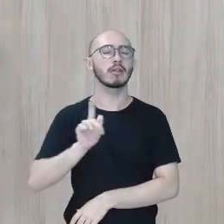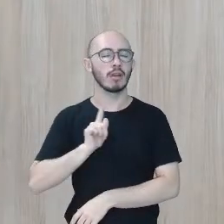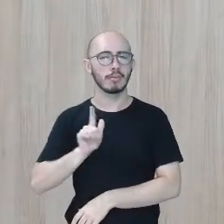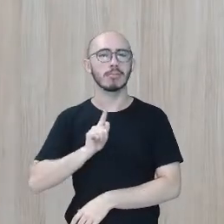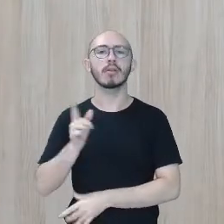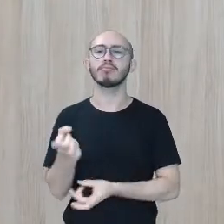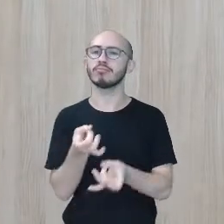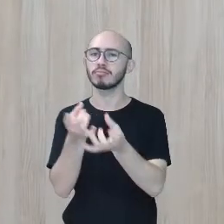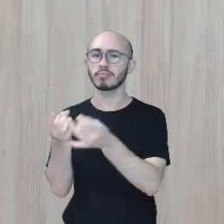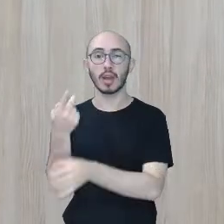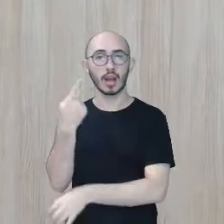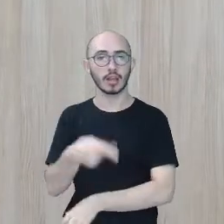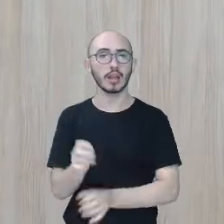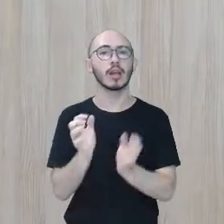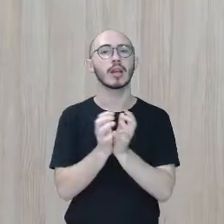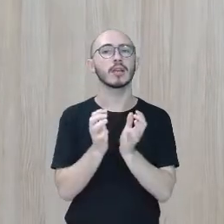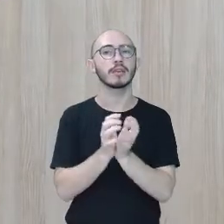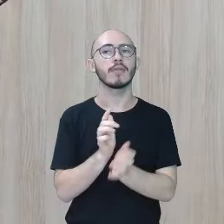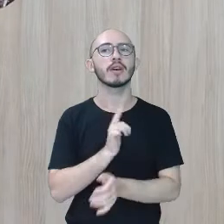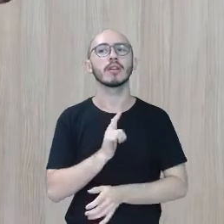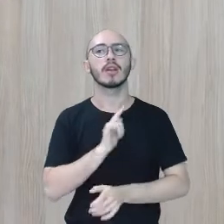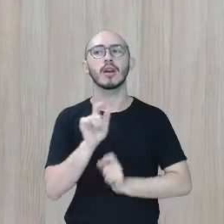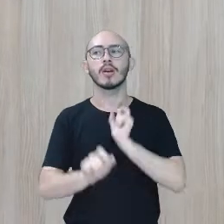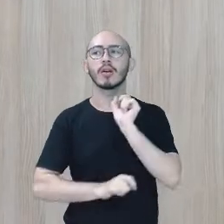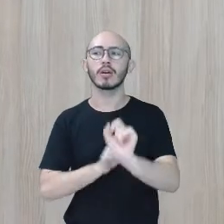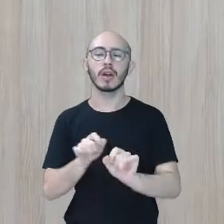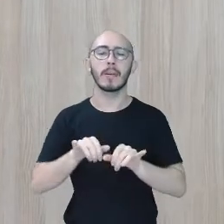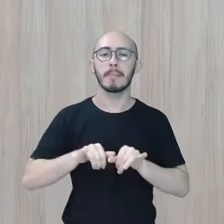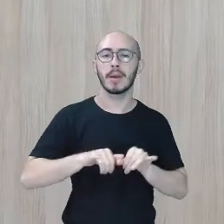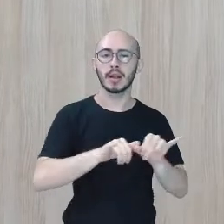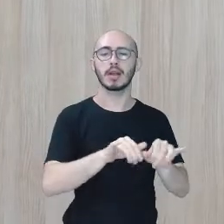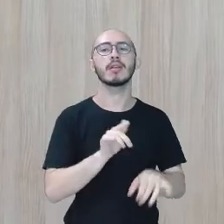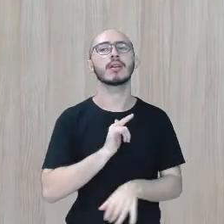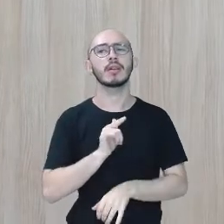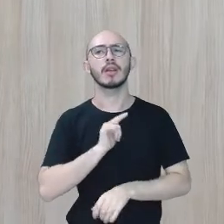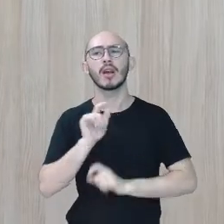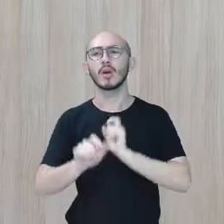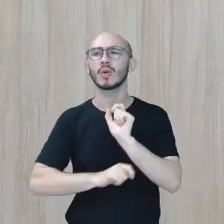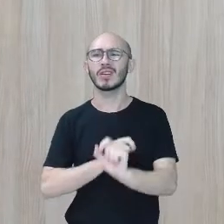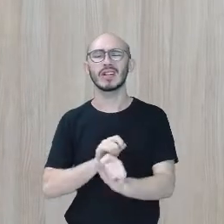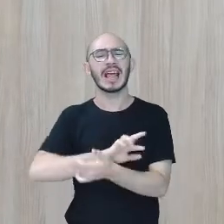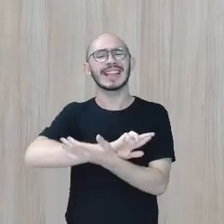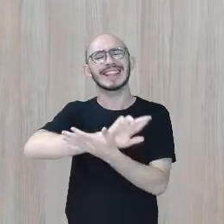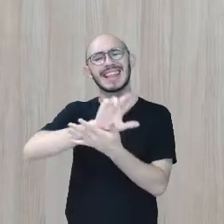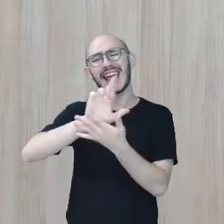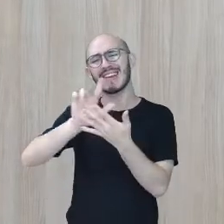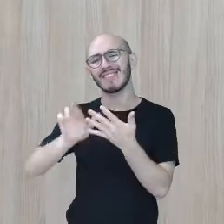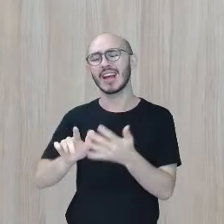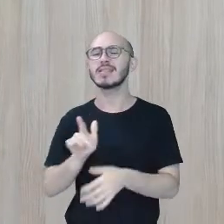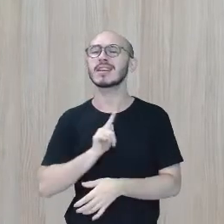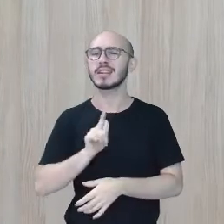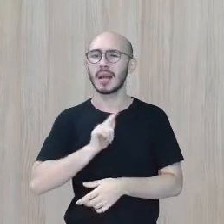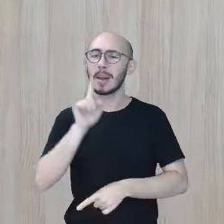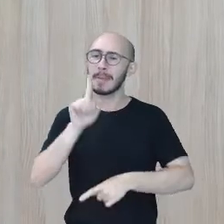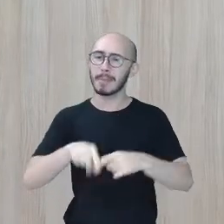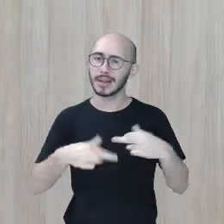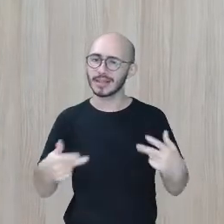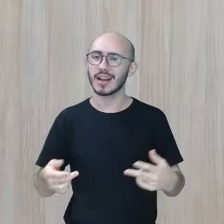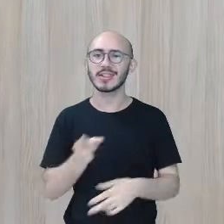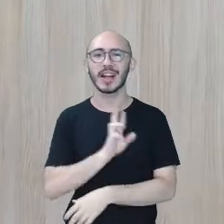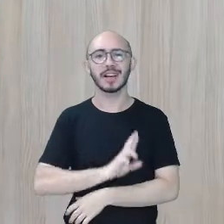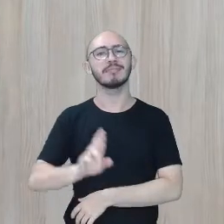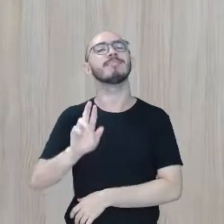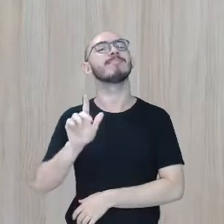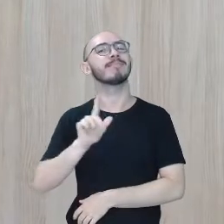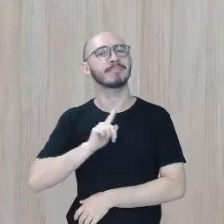no Recife, por exemplo, nós temos mercados, né, que possuem uma grande variedade de produtos religiosos que estão